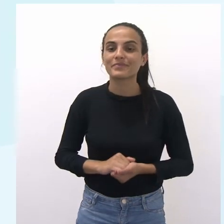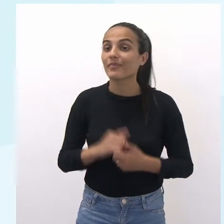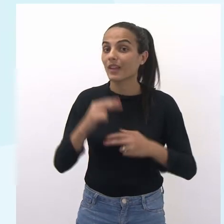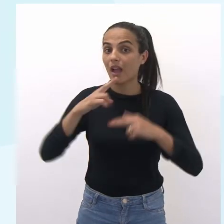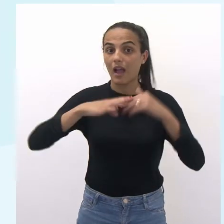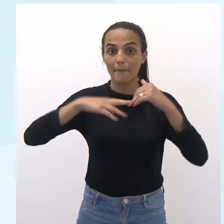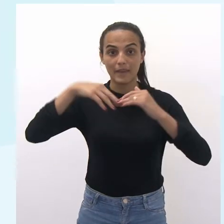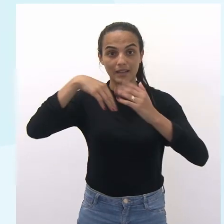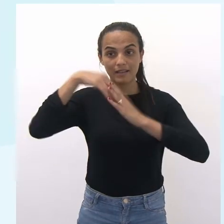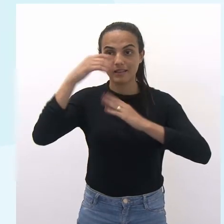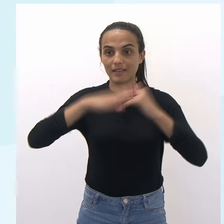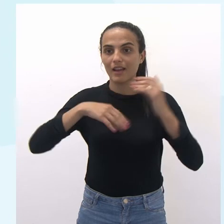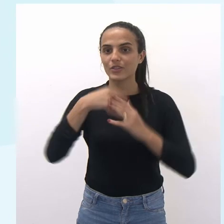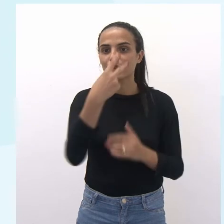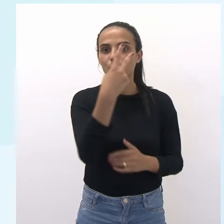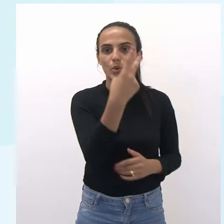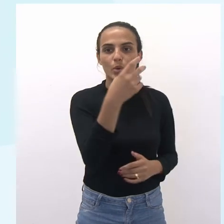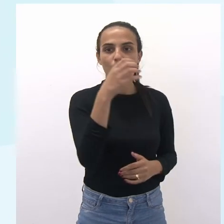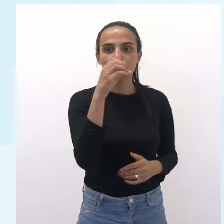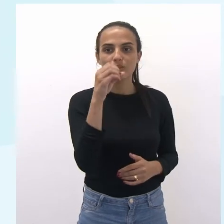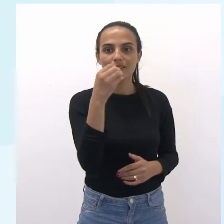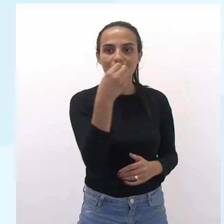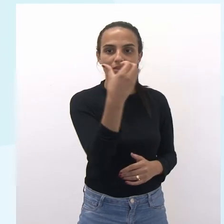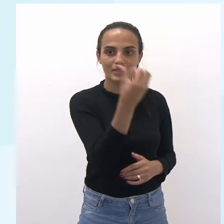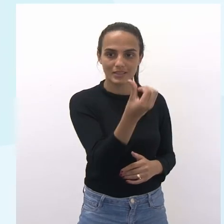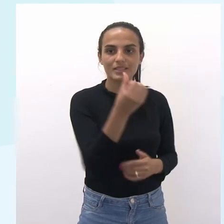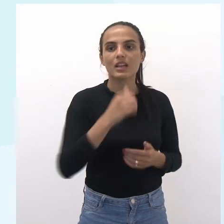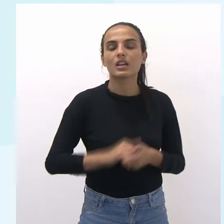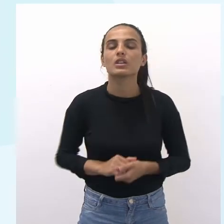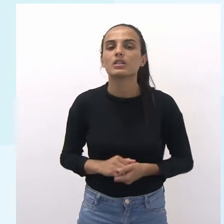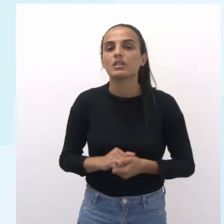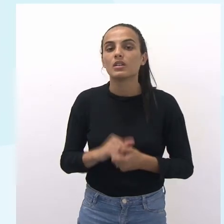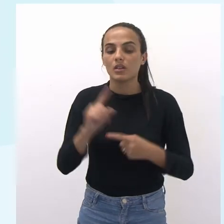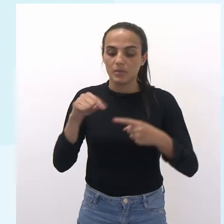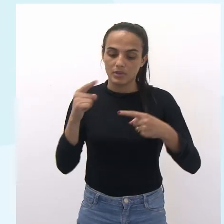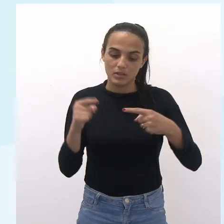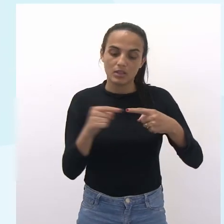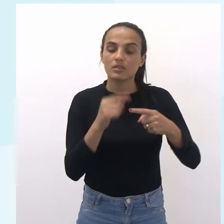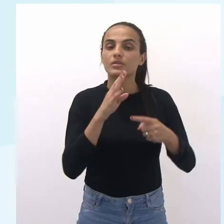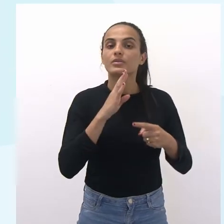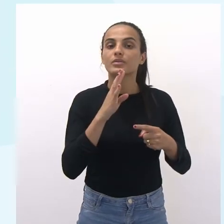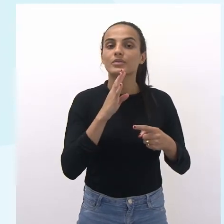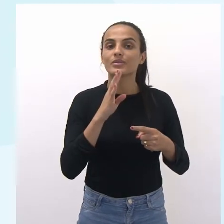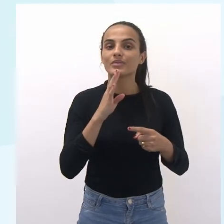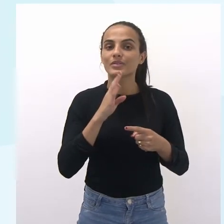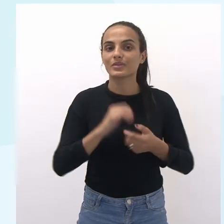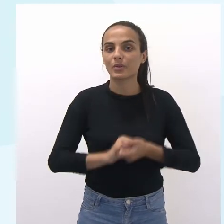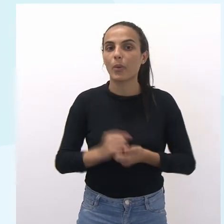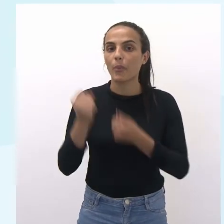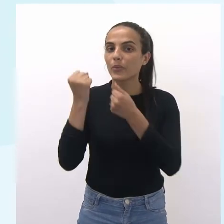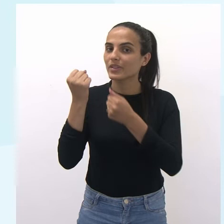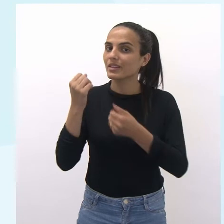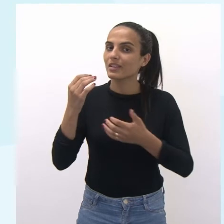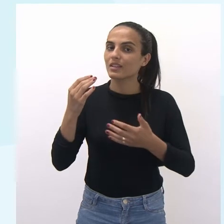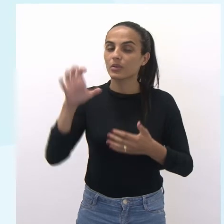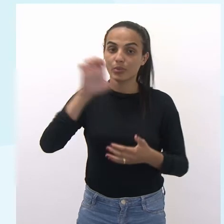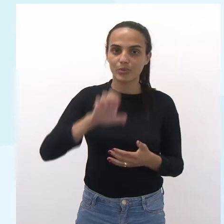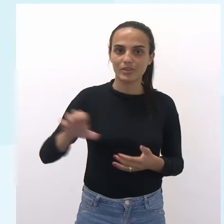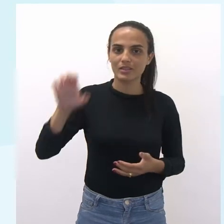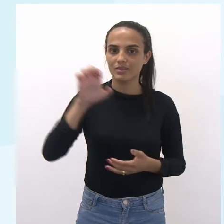Habilidade, a 206, e o objeto de conhecimento, a autonomia do indivíduo frente ao poder do Estado.